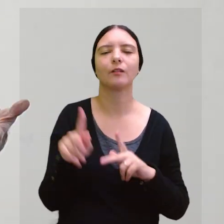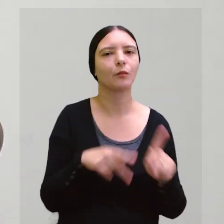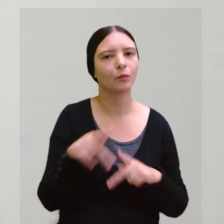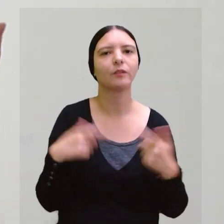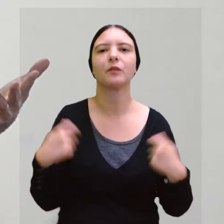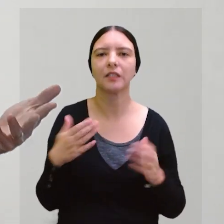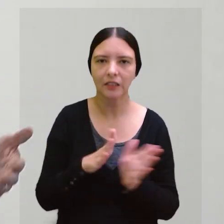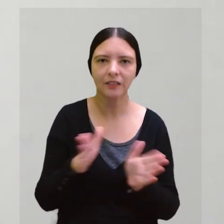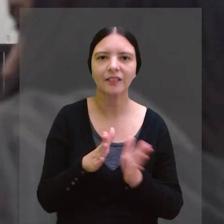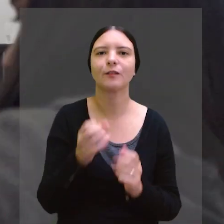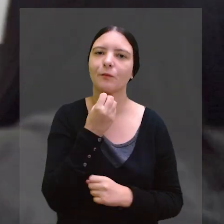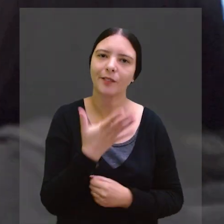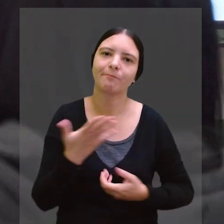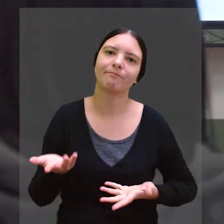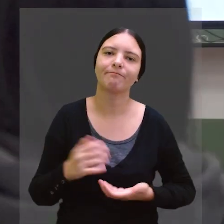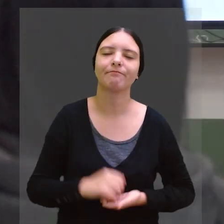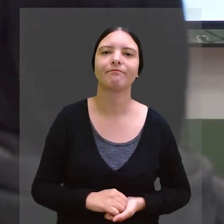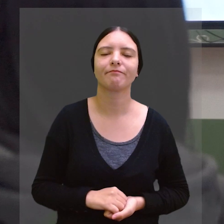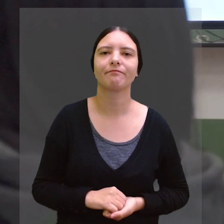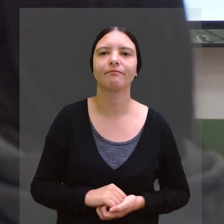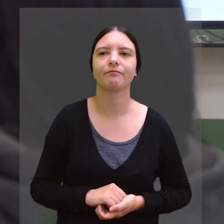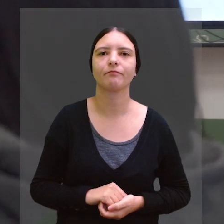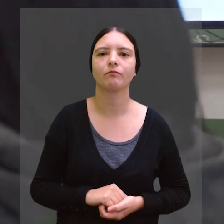tenham acesso a esse bem.